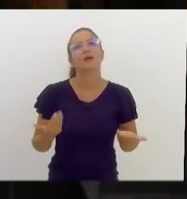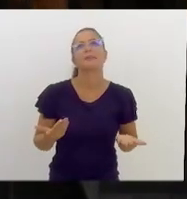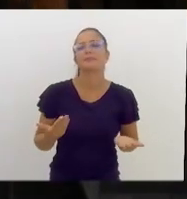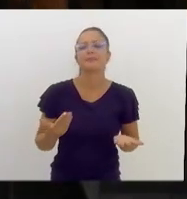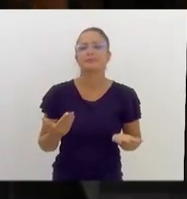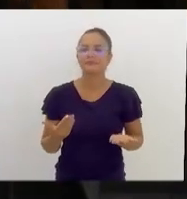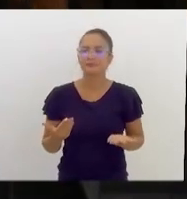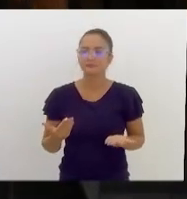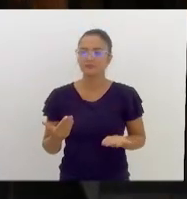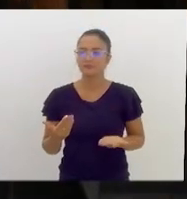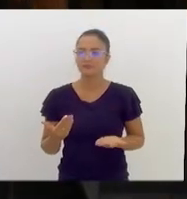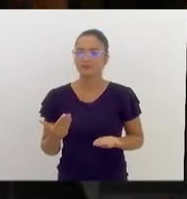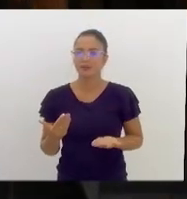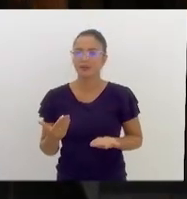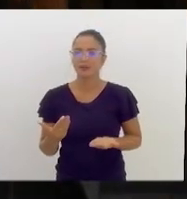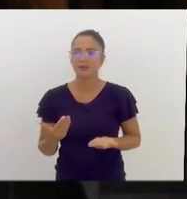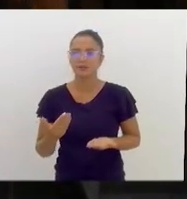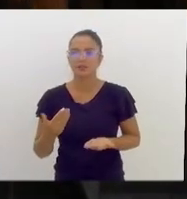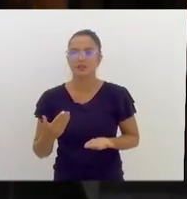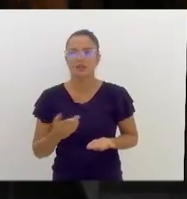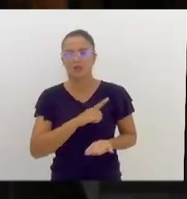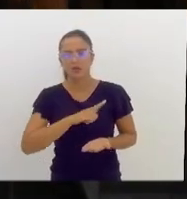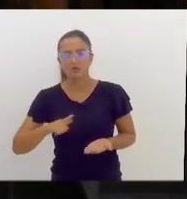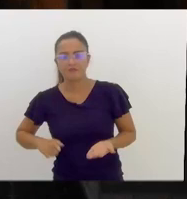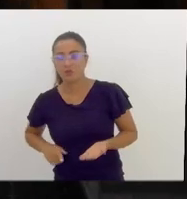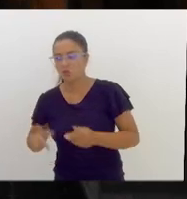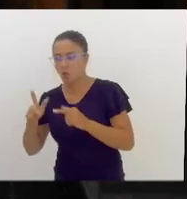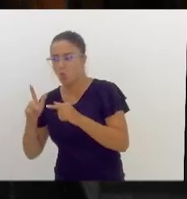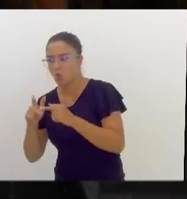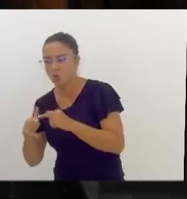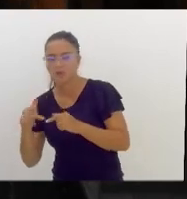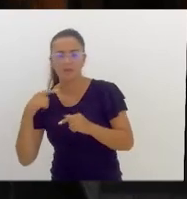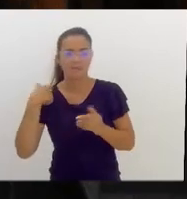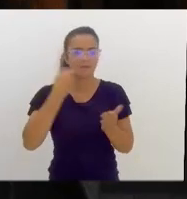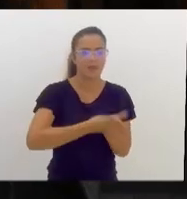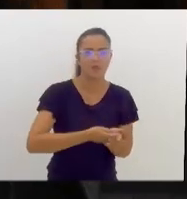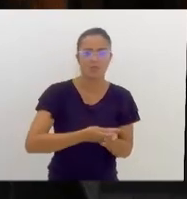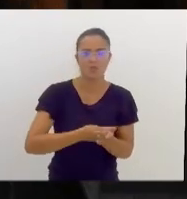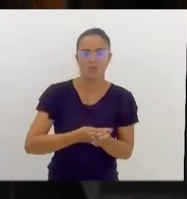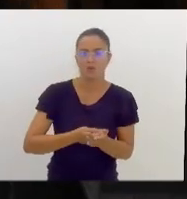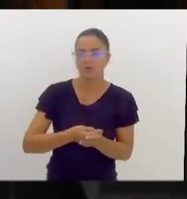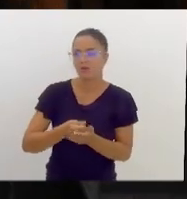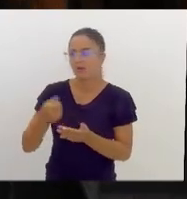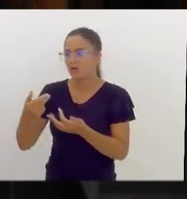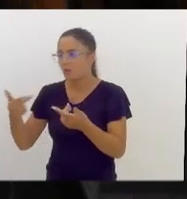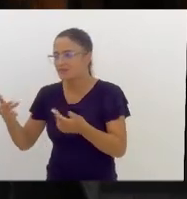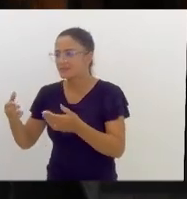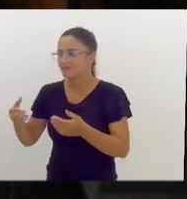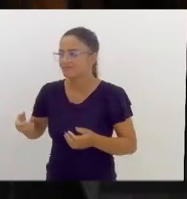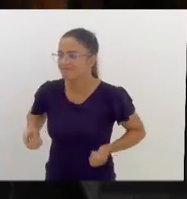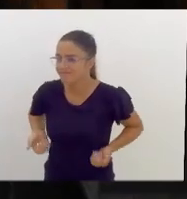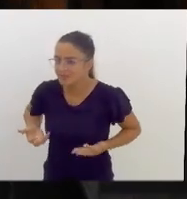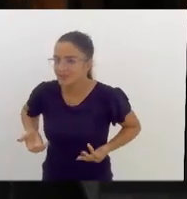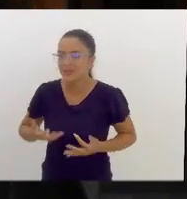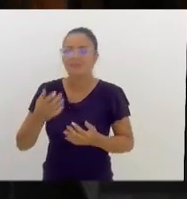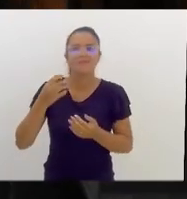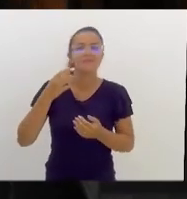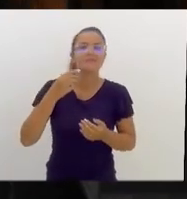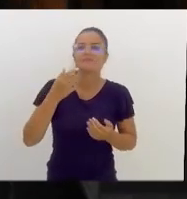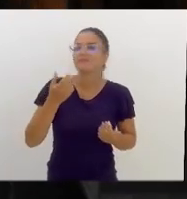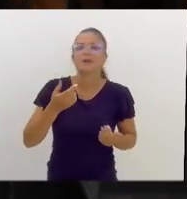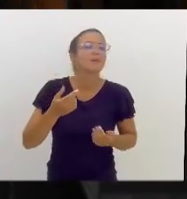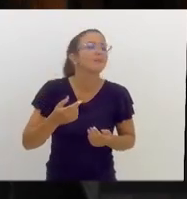simplesmente pelo governo cortar despesas para pagar. Porque, no nosso caso, a despesa é impagável. E se